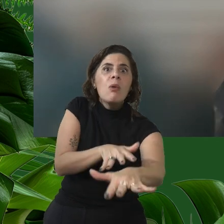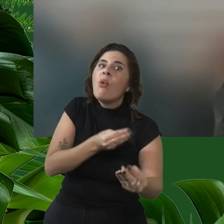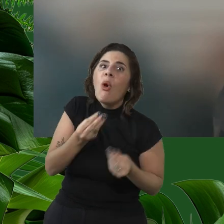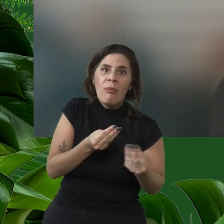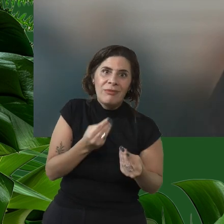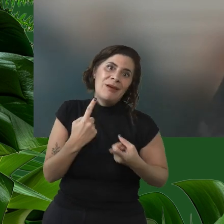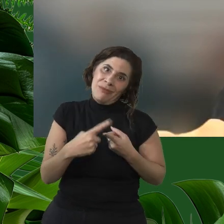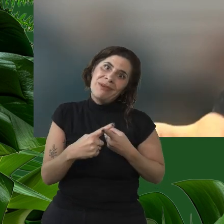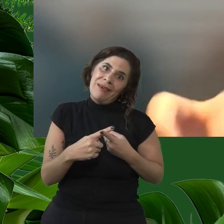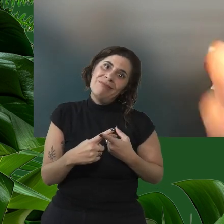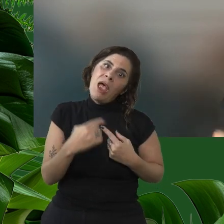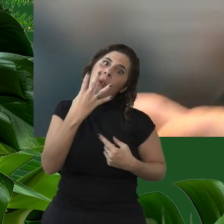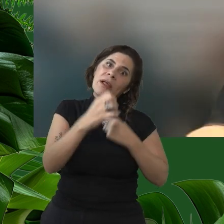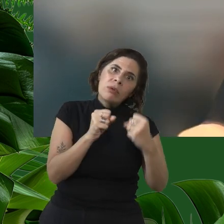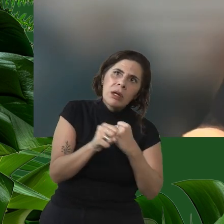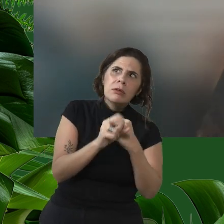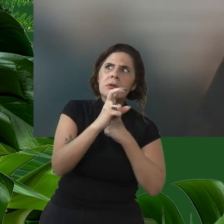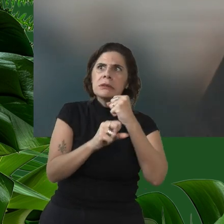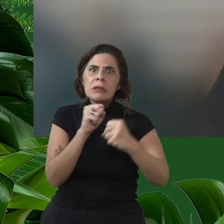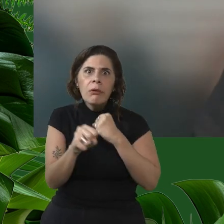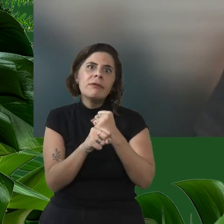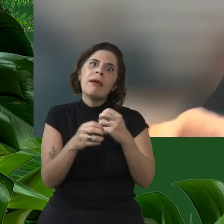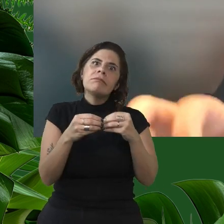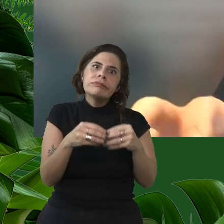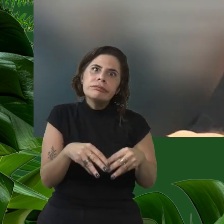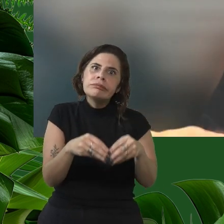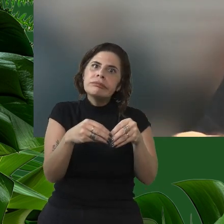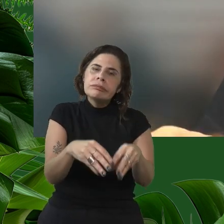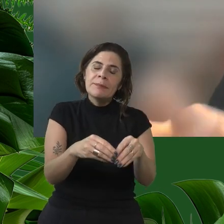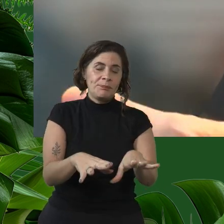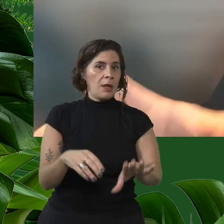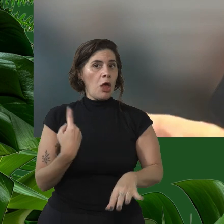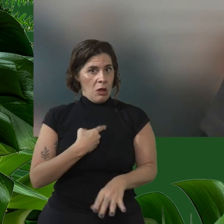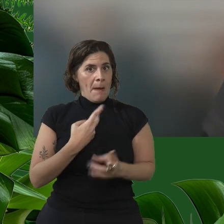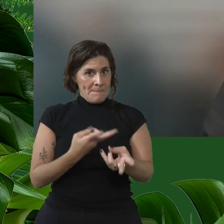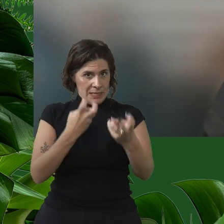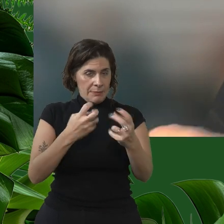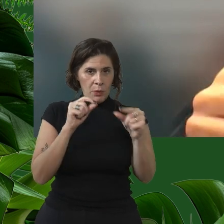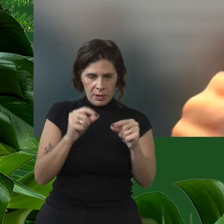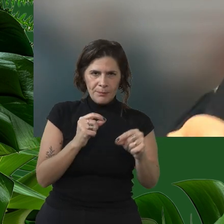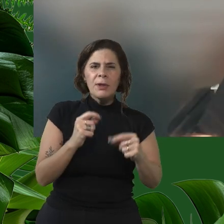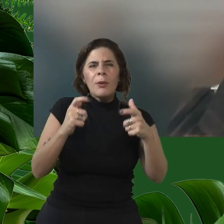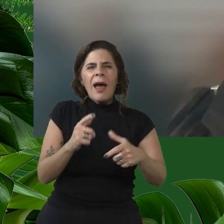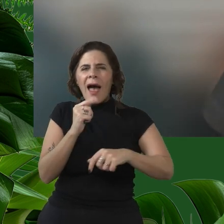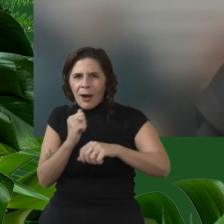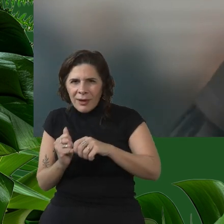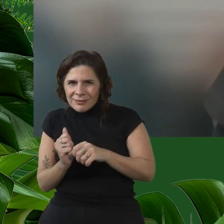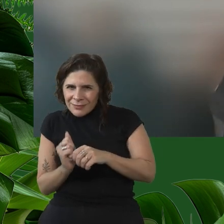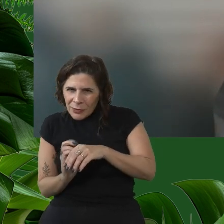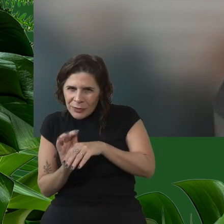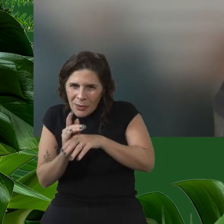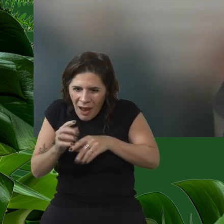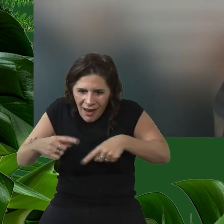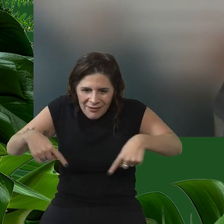bem interessante perceber que em microbacias, nas quais a natureza ainda está conservada, né, a redução